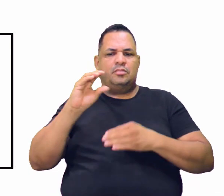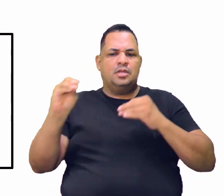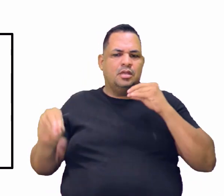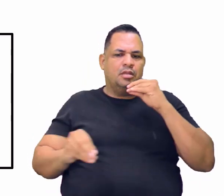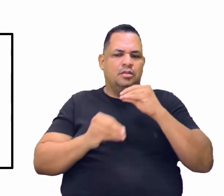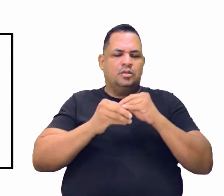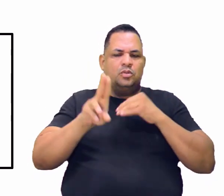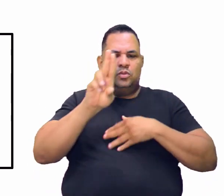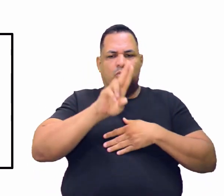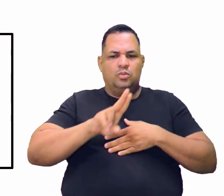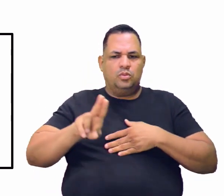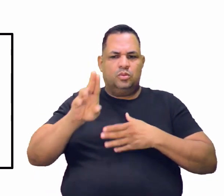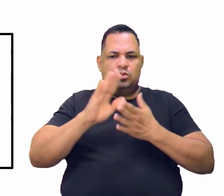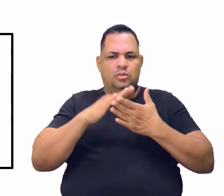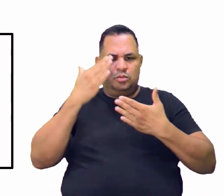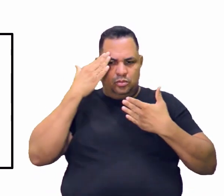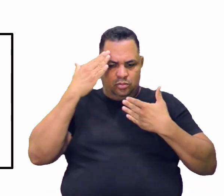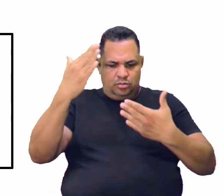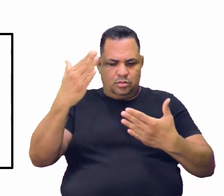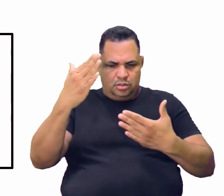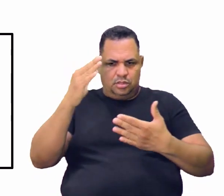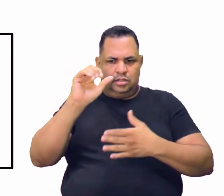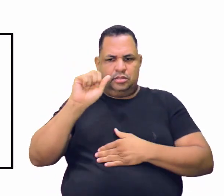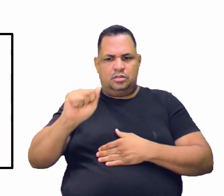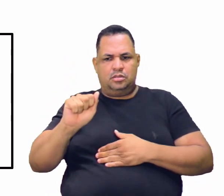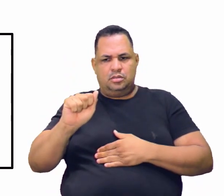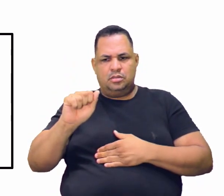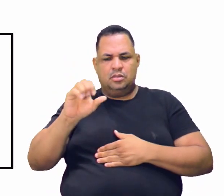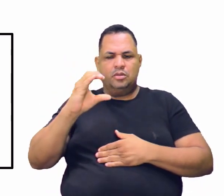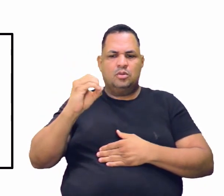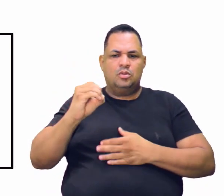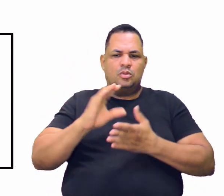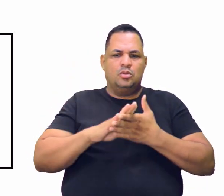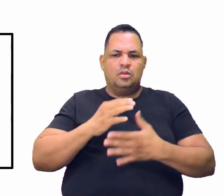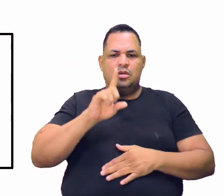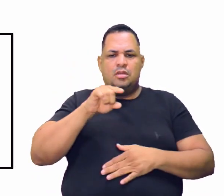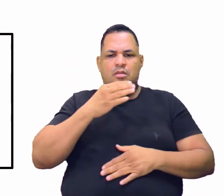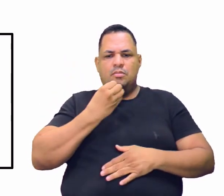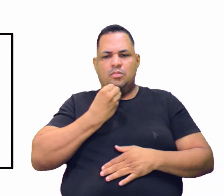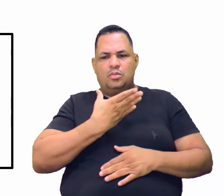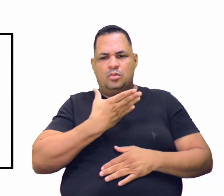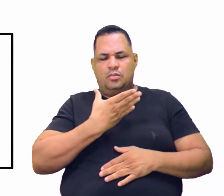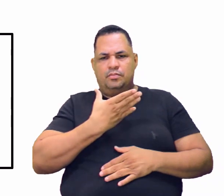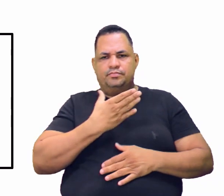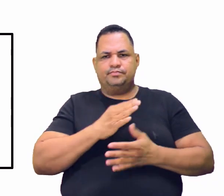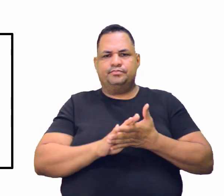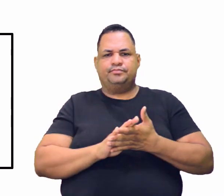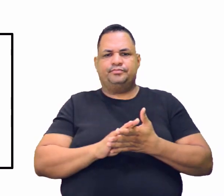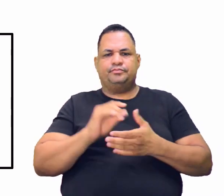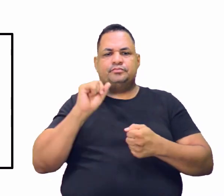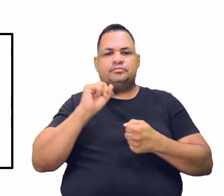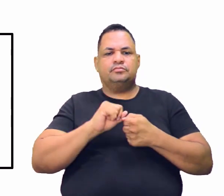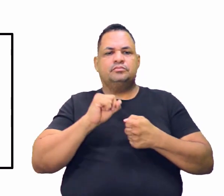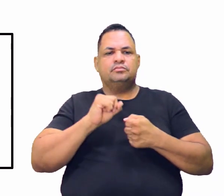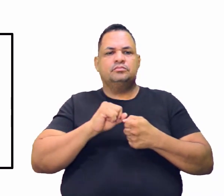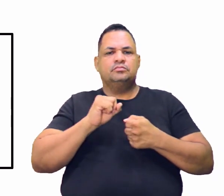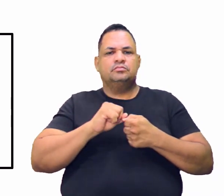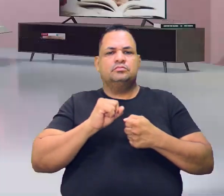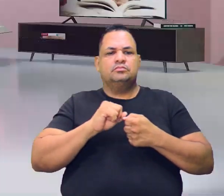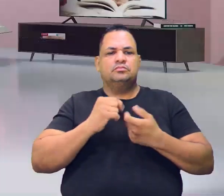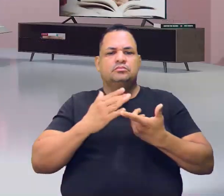anexo, o uso do obrigado, do uso do é bom, tá certo? Então, você vai fazer